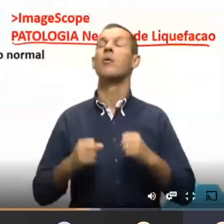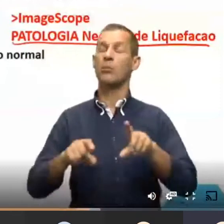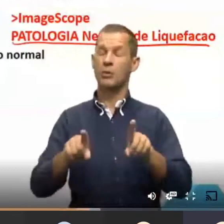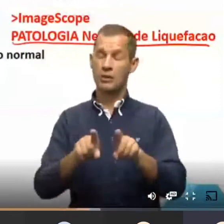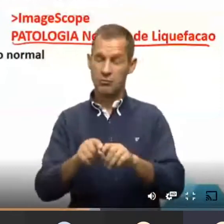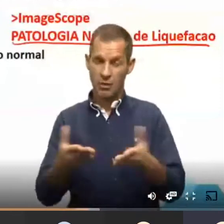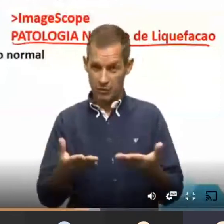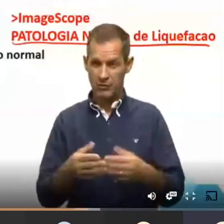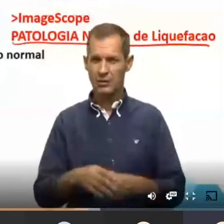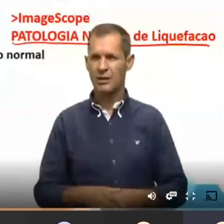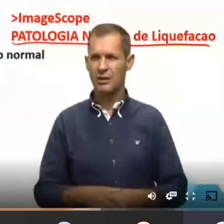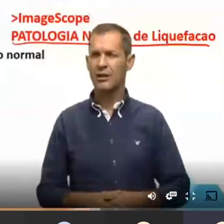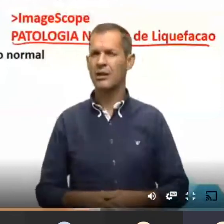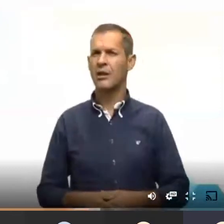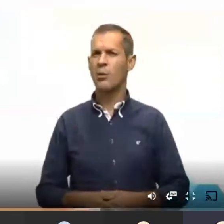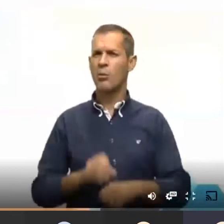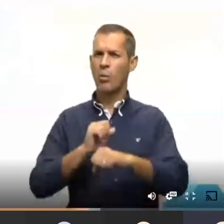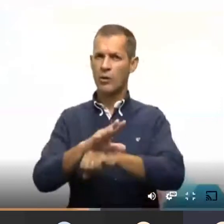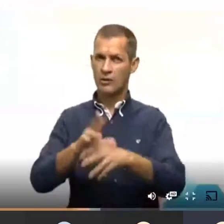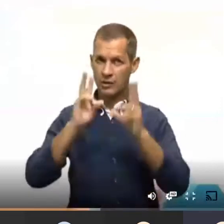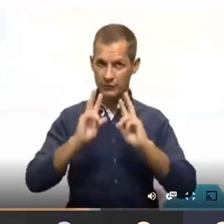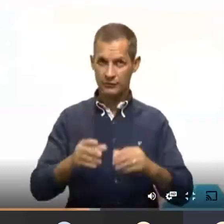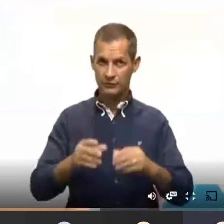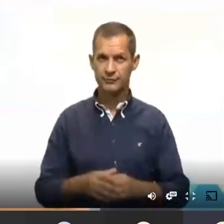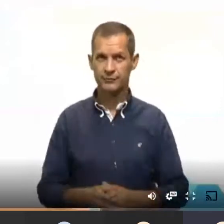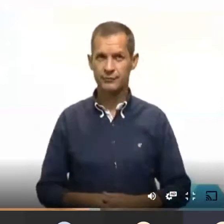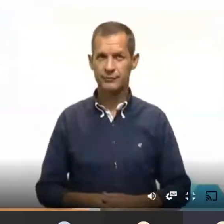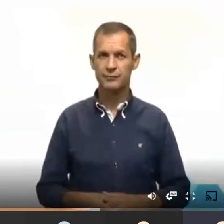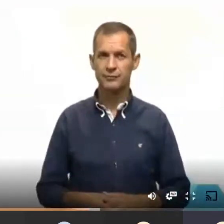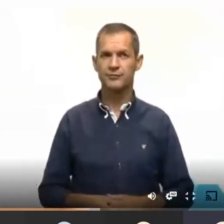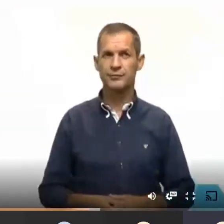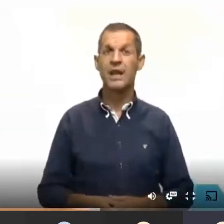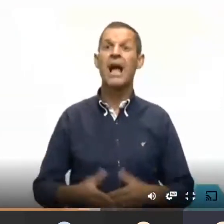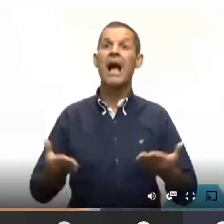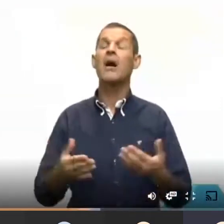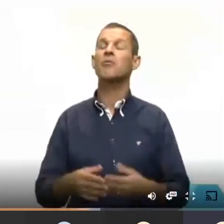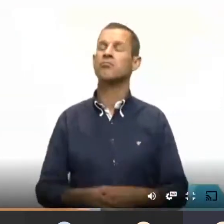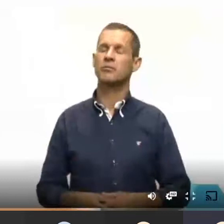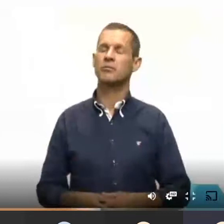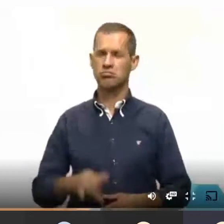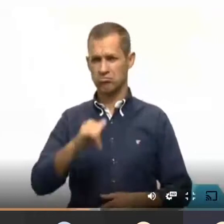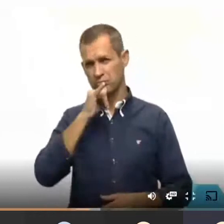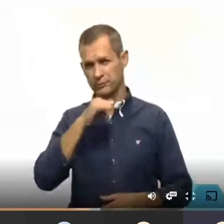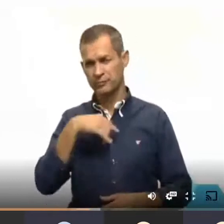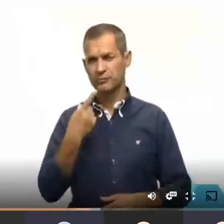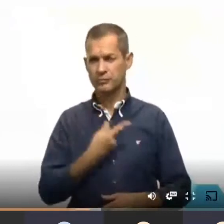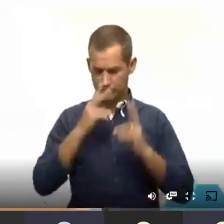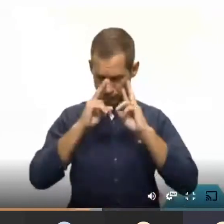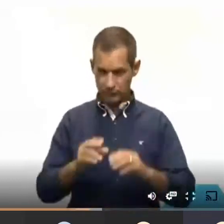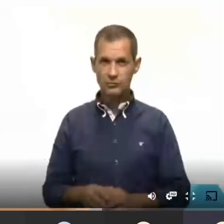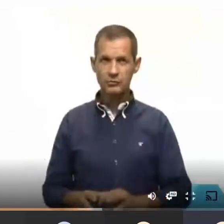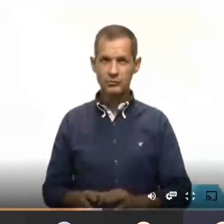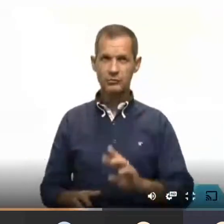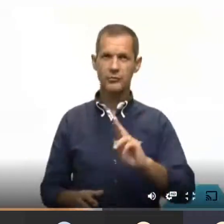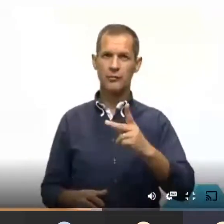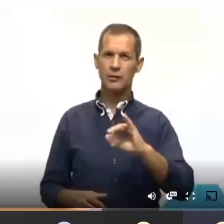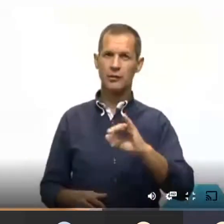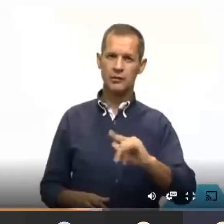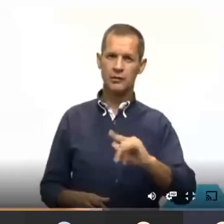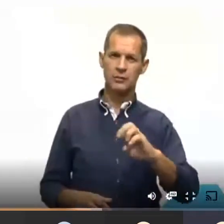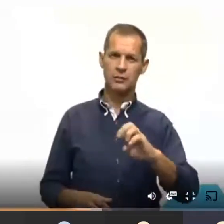e podemos passar para a nossa próxima lâmina, né? Agora, no caso, vamos ver a